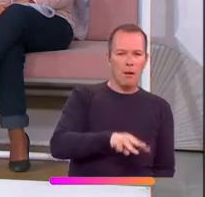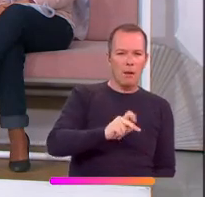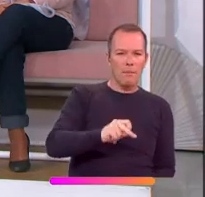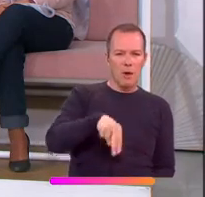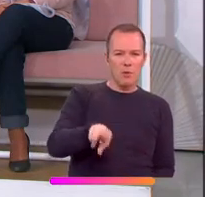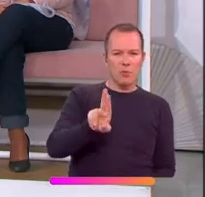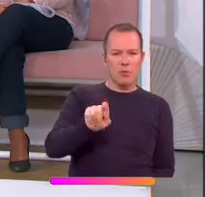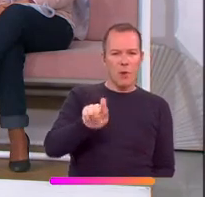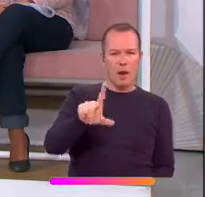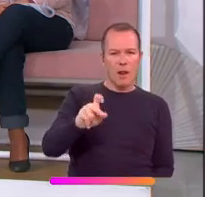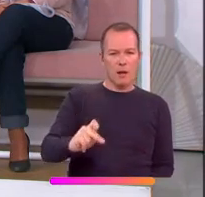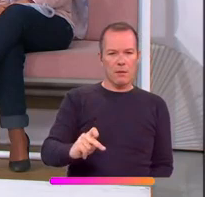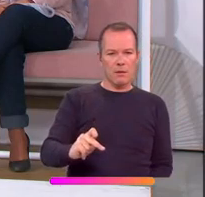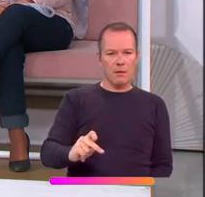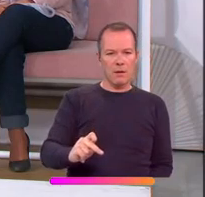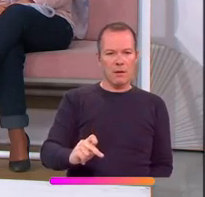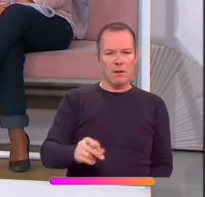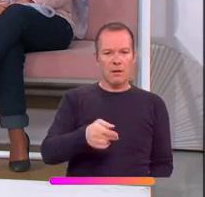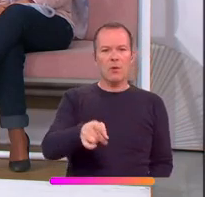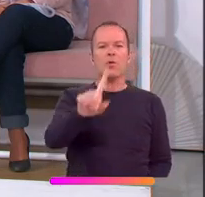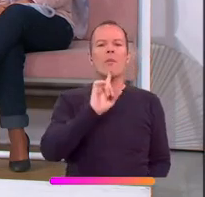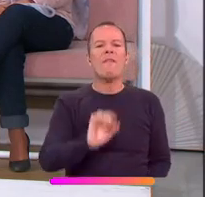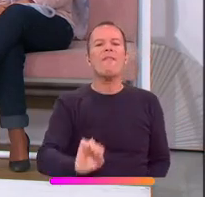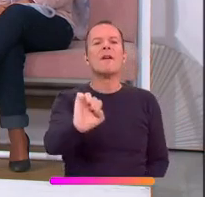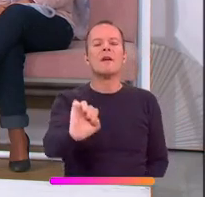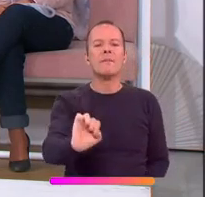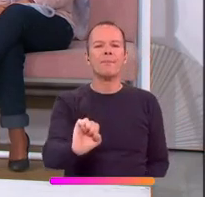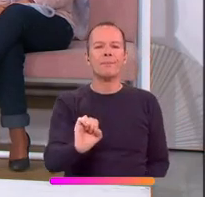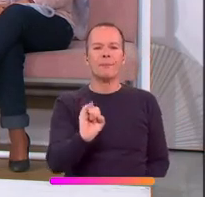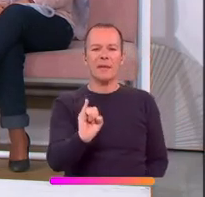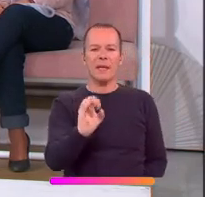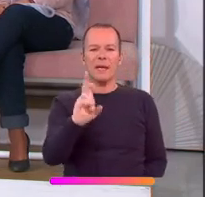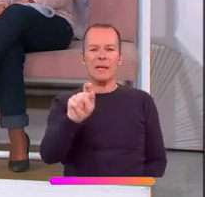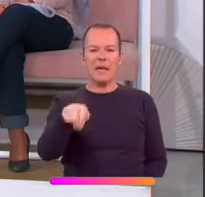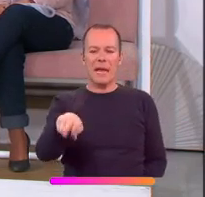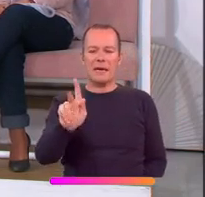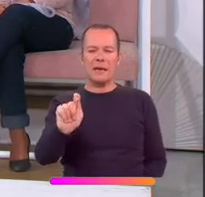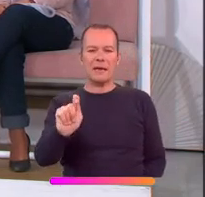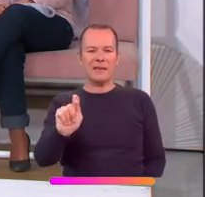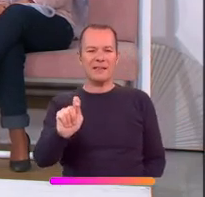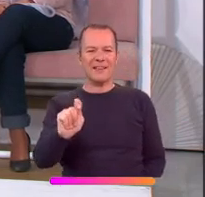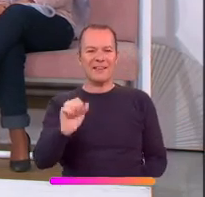pessoa... Diga lá. Oh, querida, pode ser. Como é que a menina se chama? Irene, Irene. Irene. Traz-me a cabo leitura. Assim é que é, Irene.